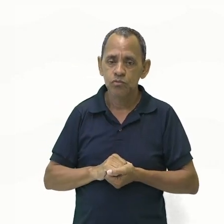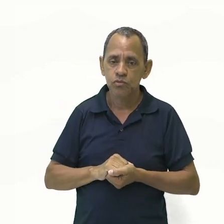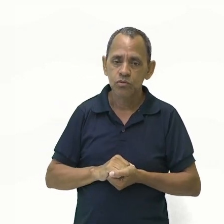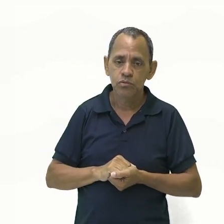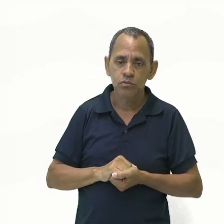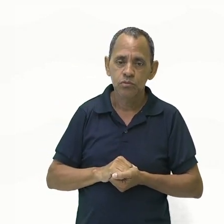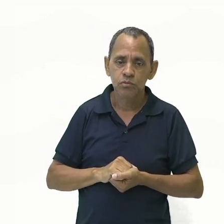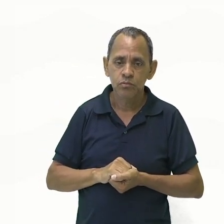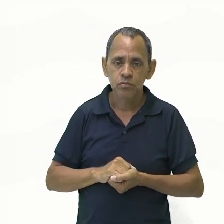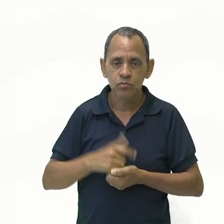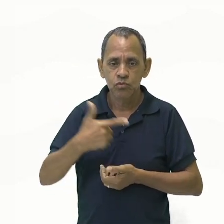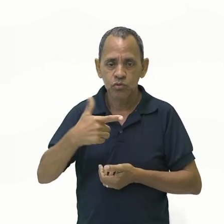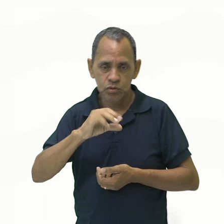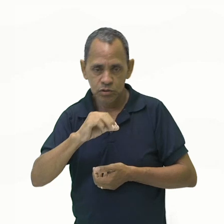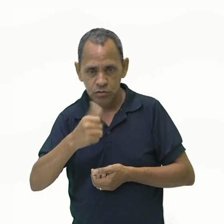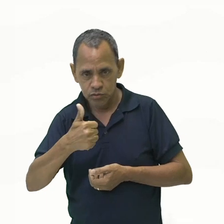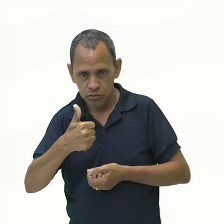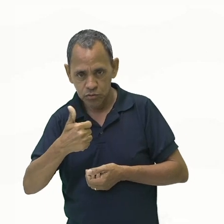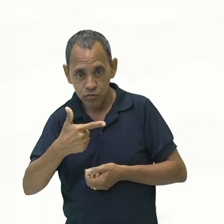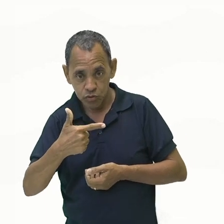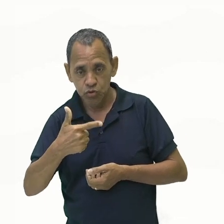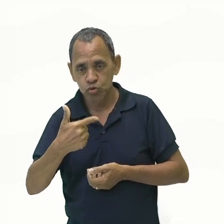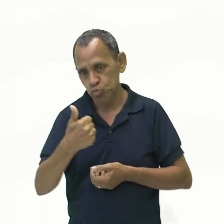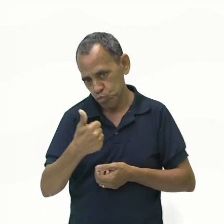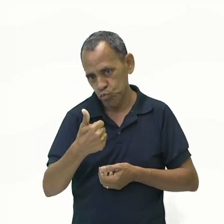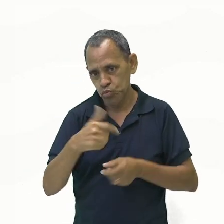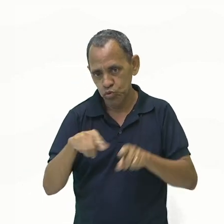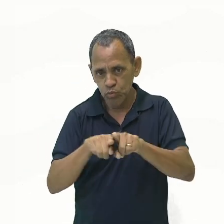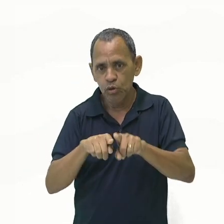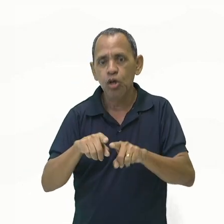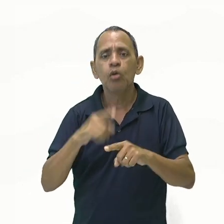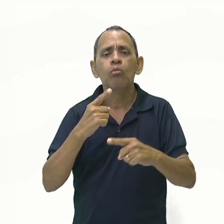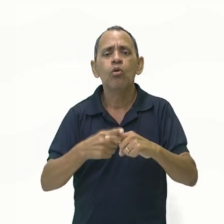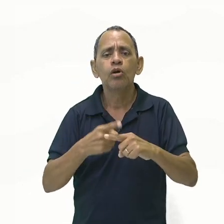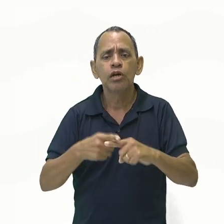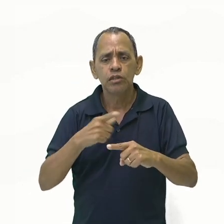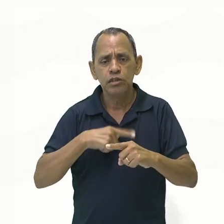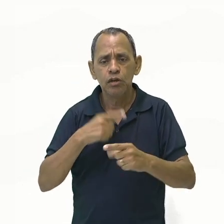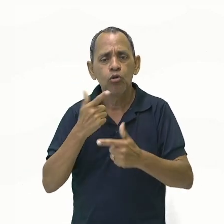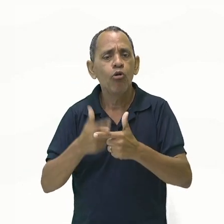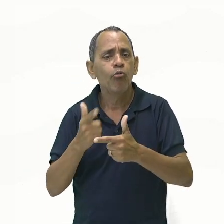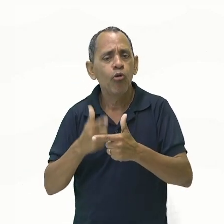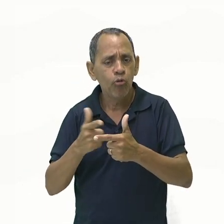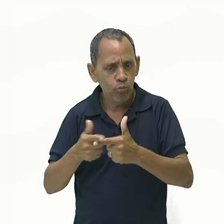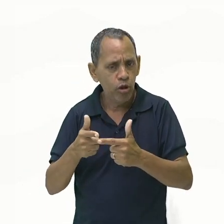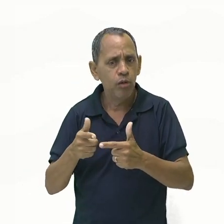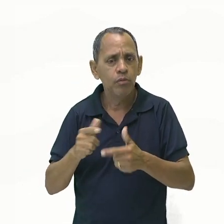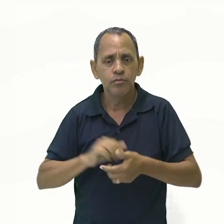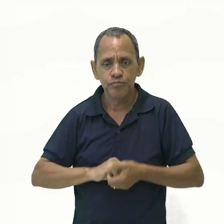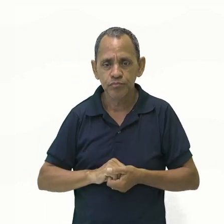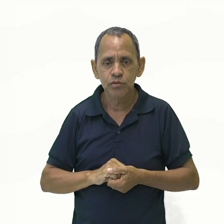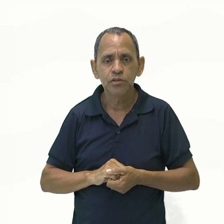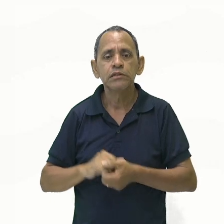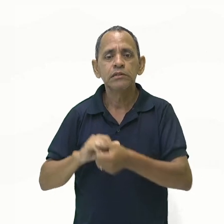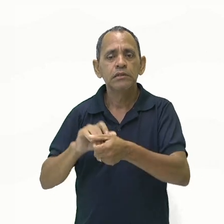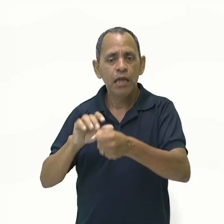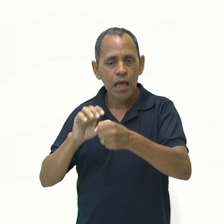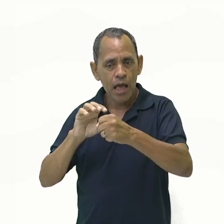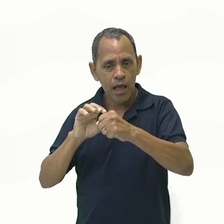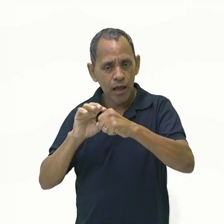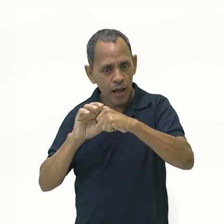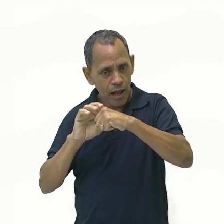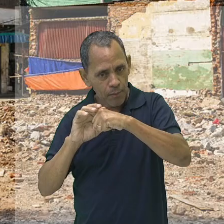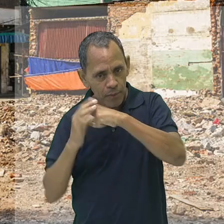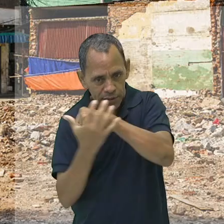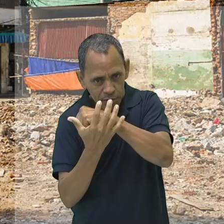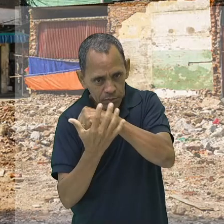Houve um aumento muito grande, porque houve um problema relacionado ali, né, primeiro com relação à pandemia de Covid-19